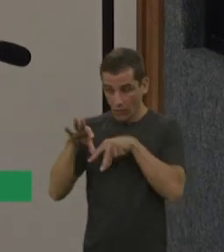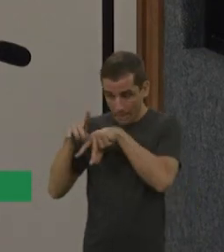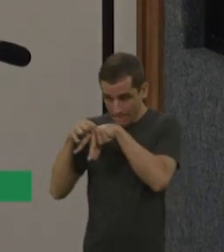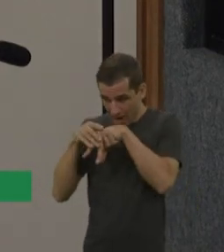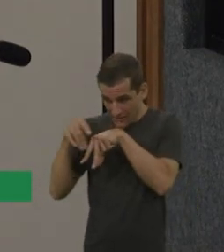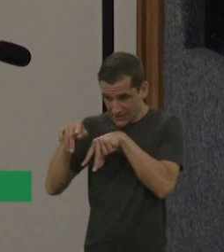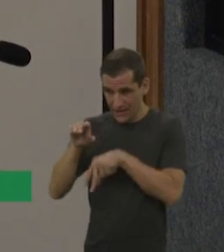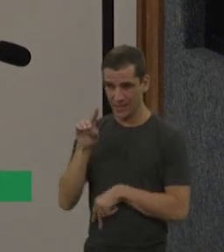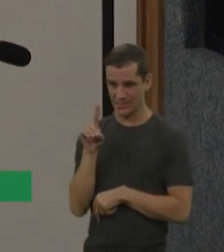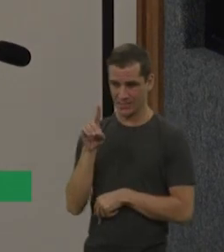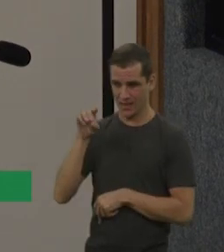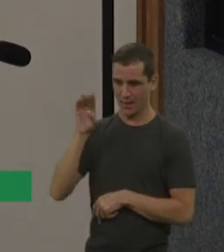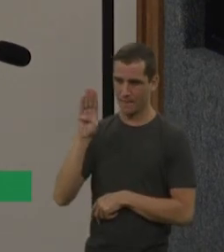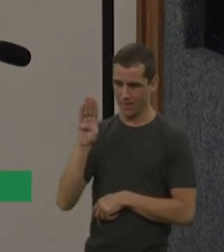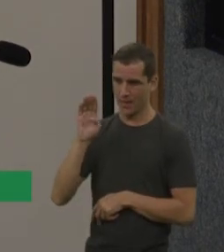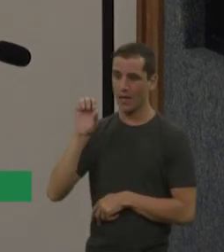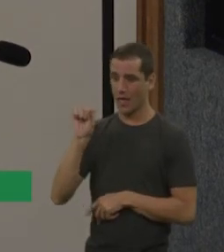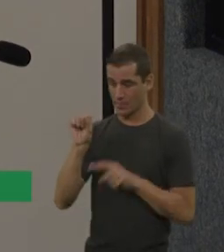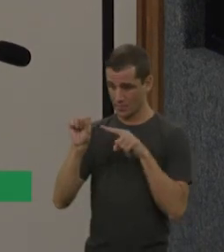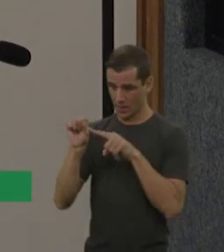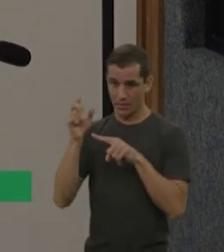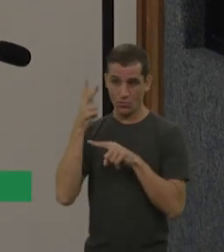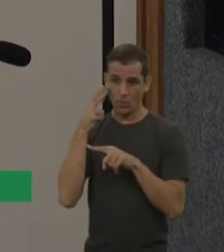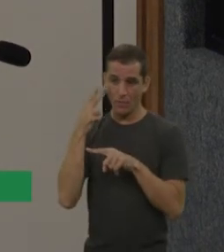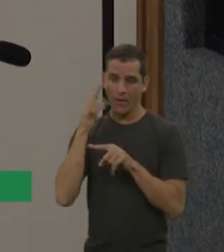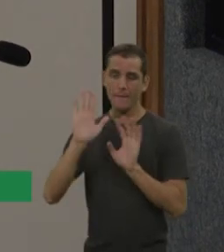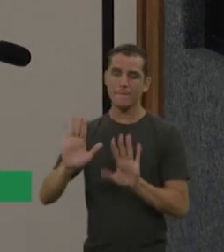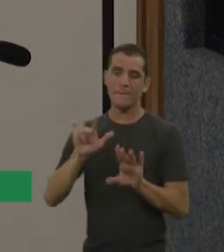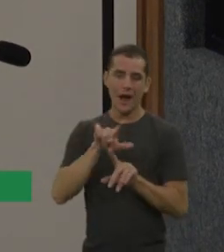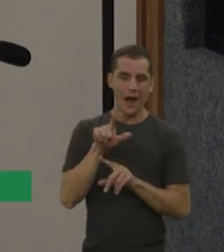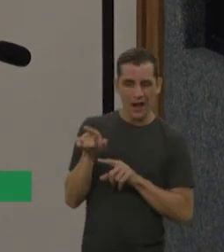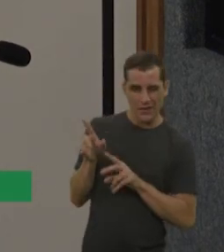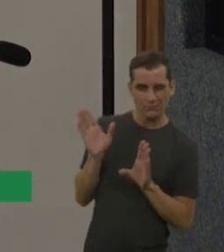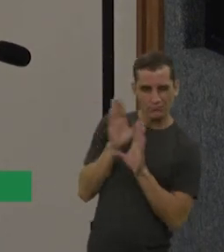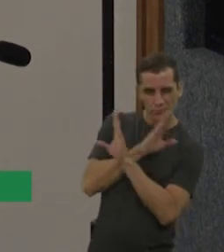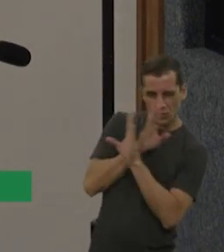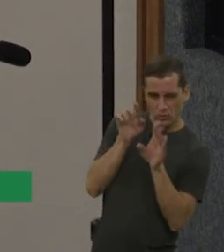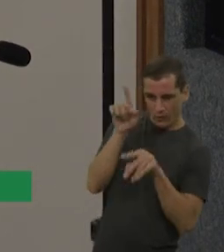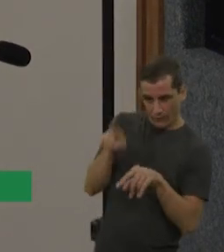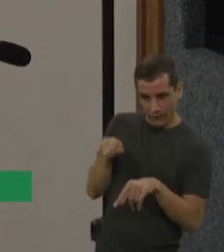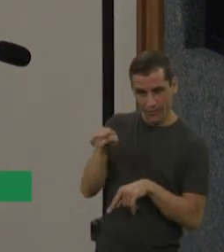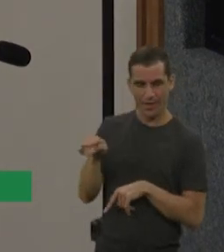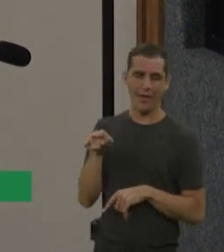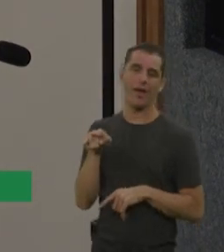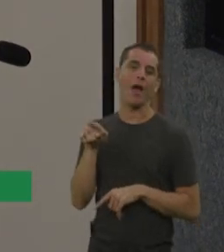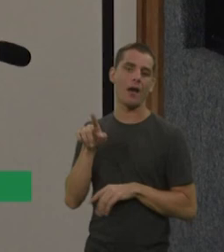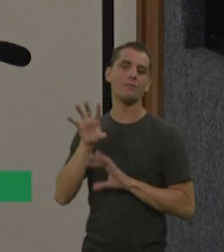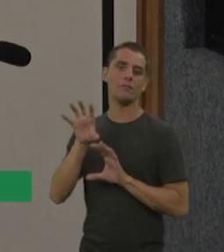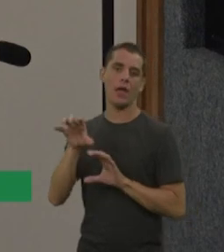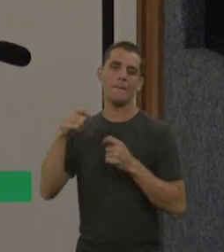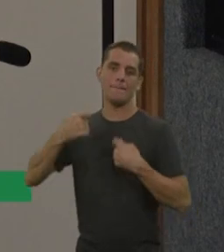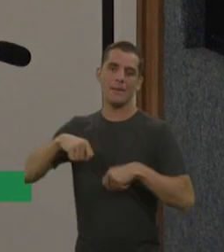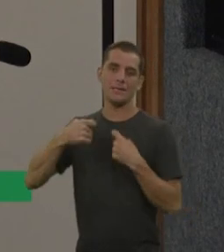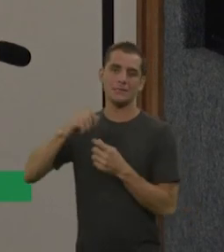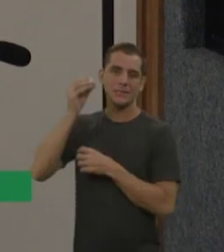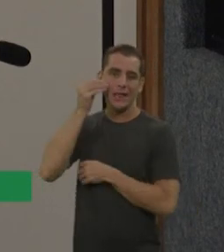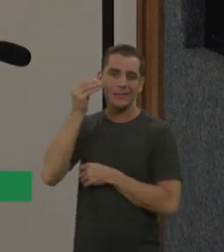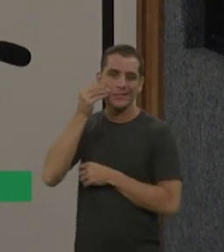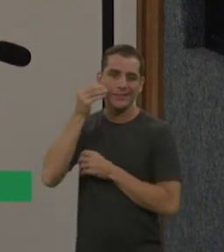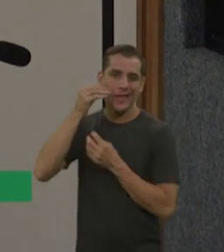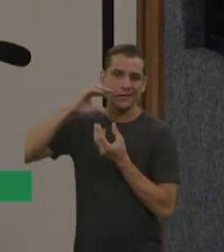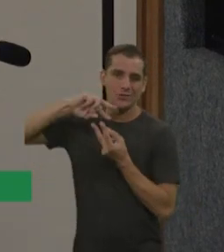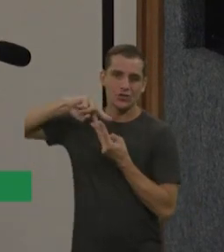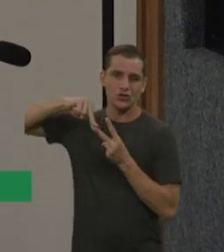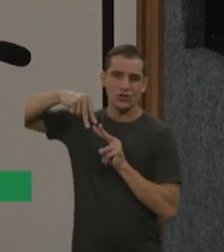DBS normal, mas tem um quadro clínico muito sugestivo, a gente também faz o teste genético. E aí você pode fazer... posso ver?